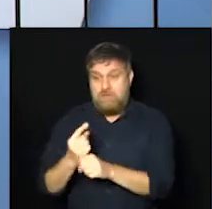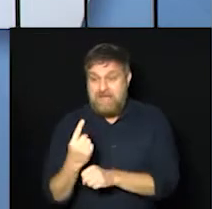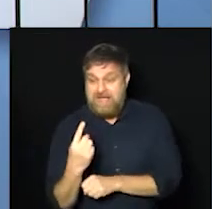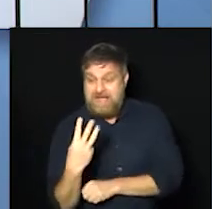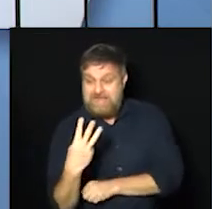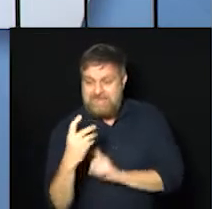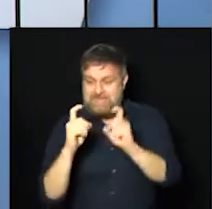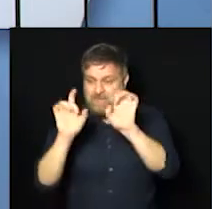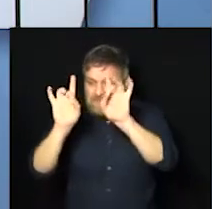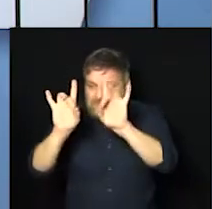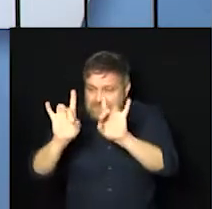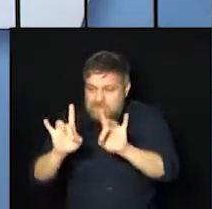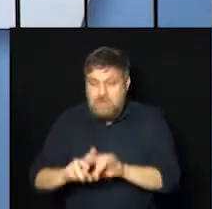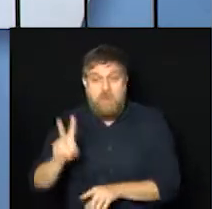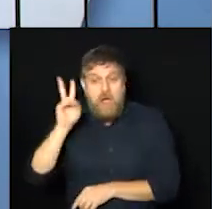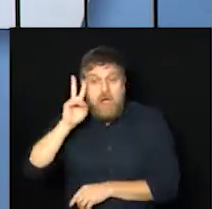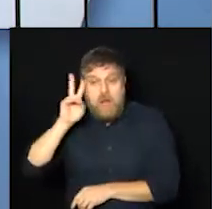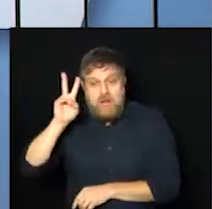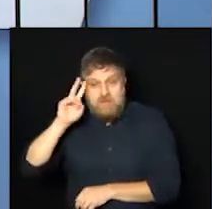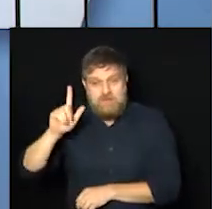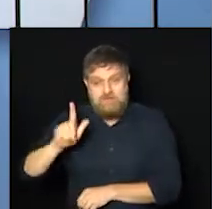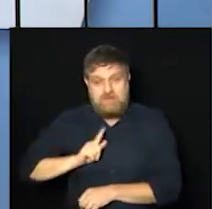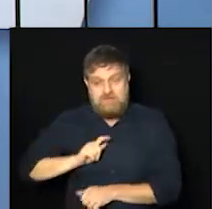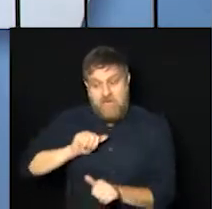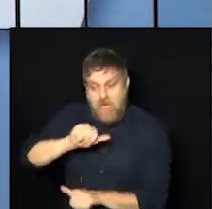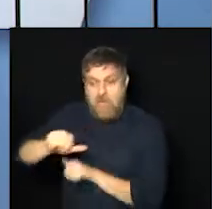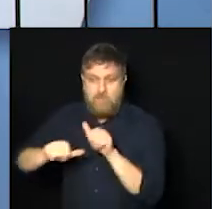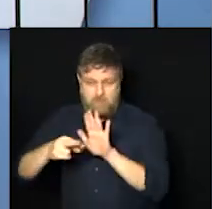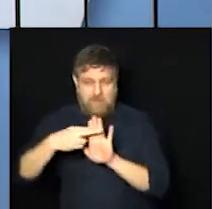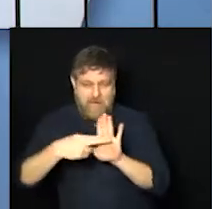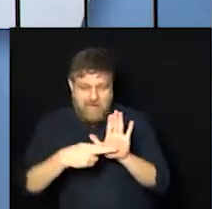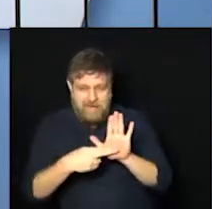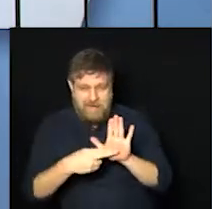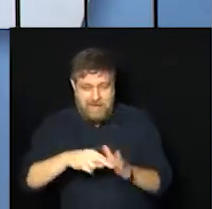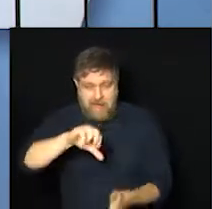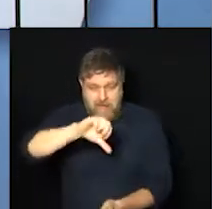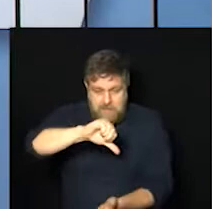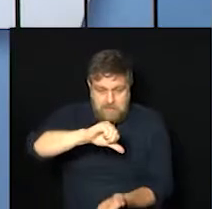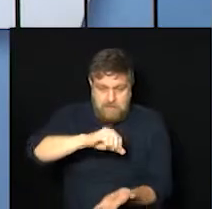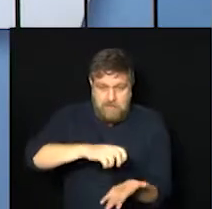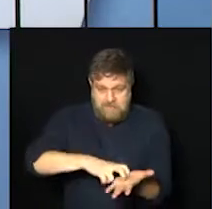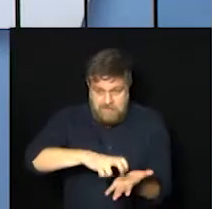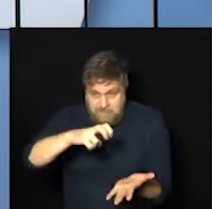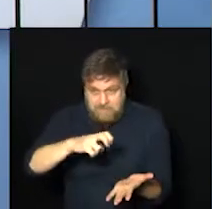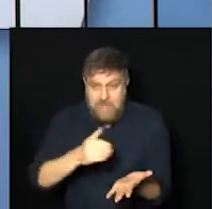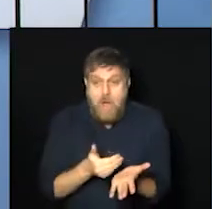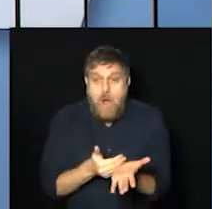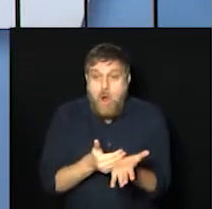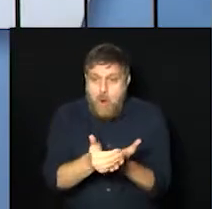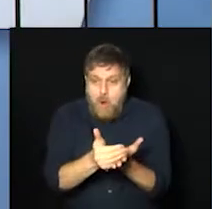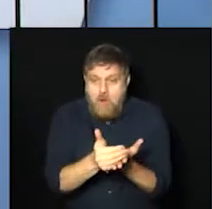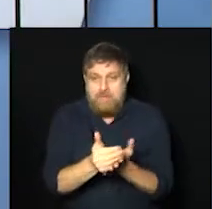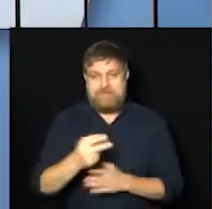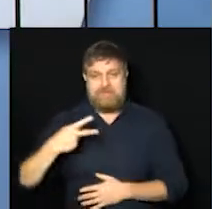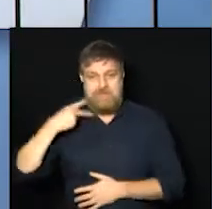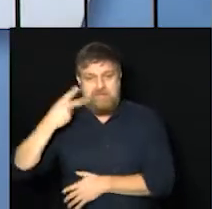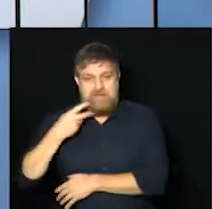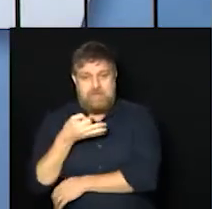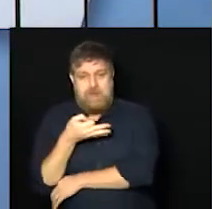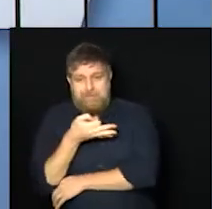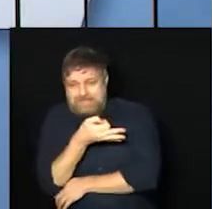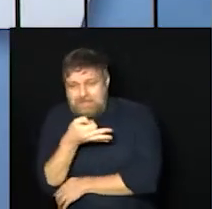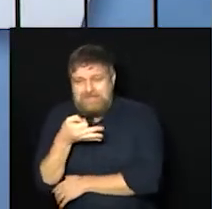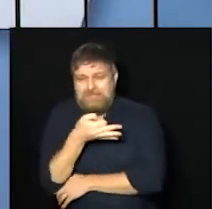reuniões extraordinárias, lembrando que tivemos uma mudança, então, a partir das 9... Nós iniciamos as reuniões extraordinárias